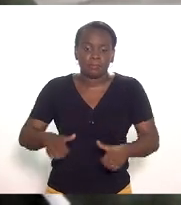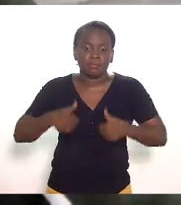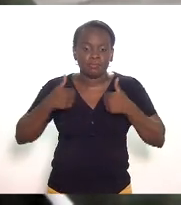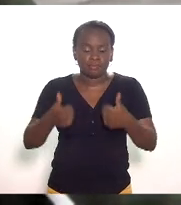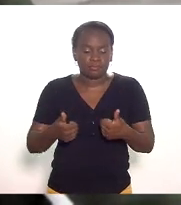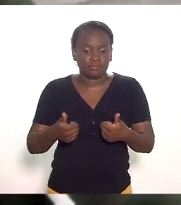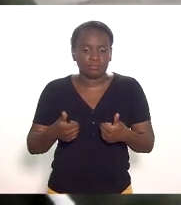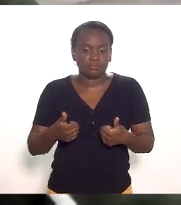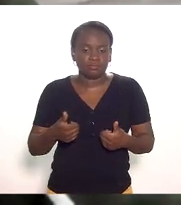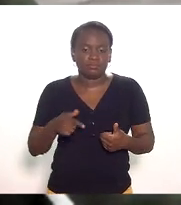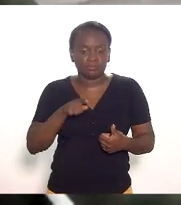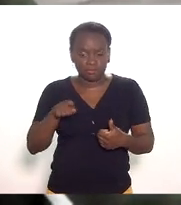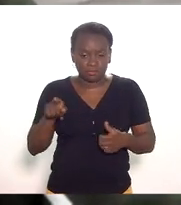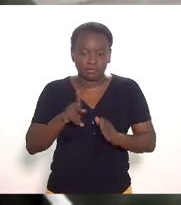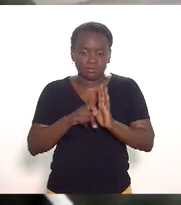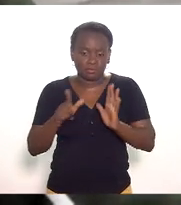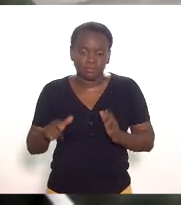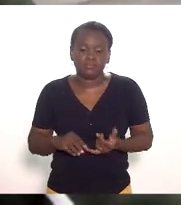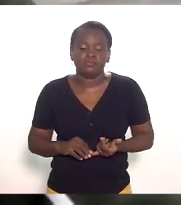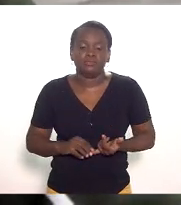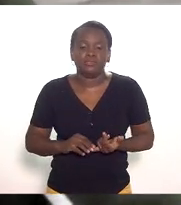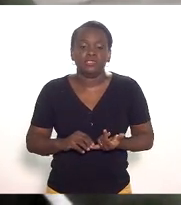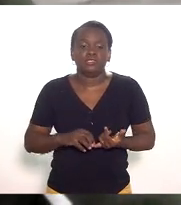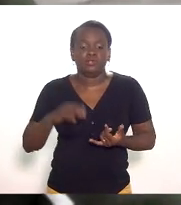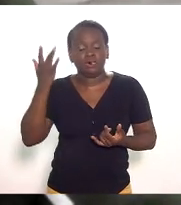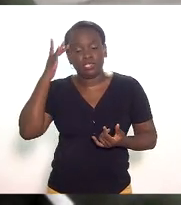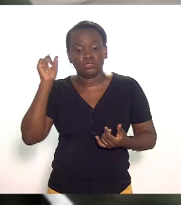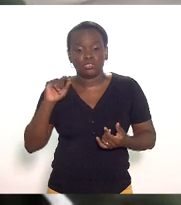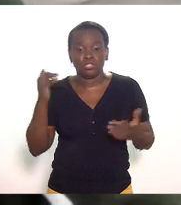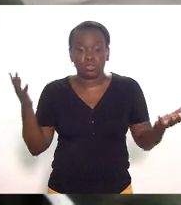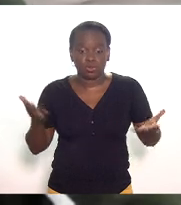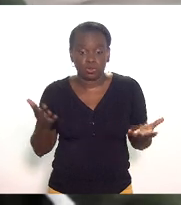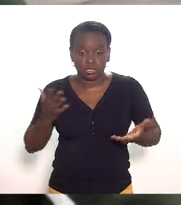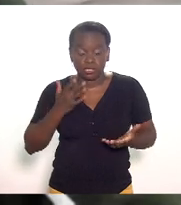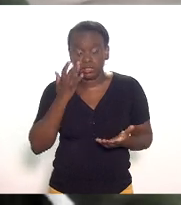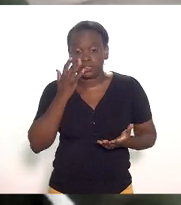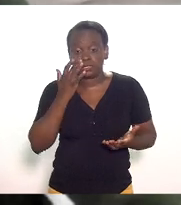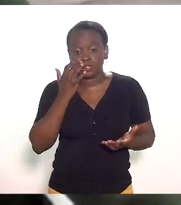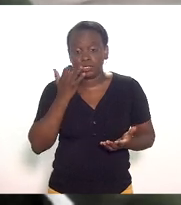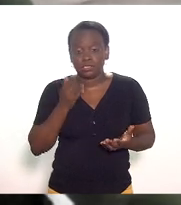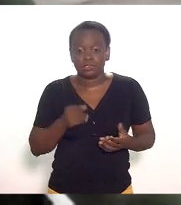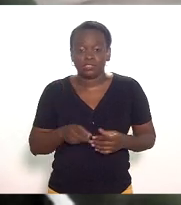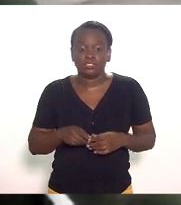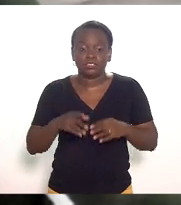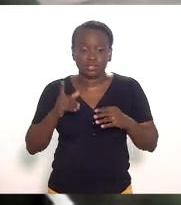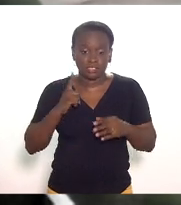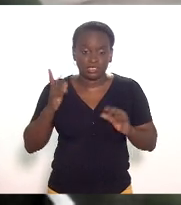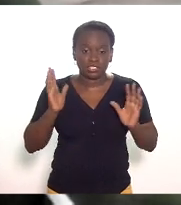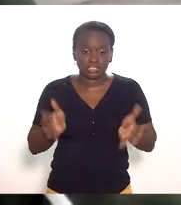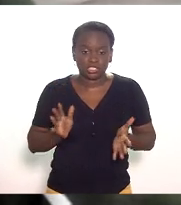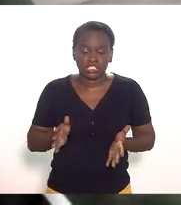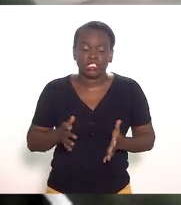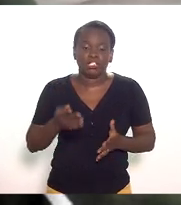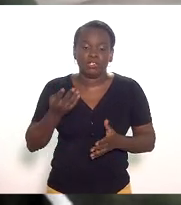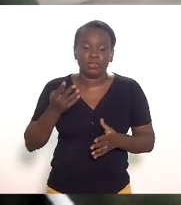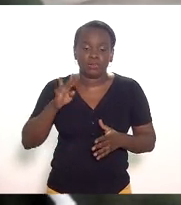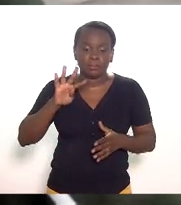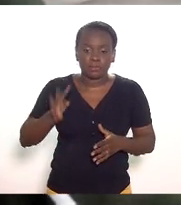aperfeiçoar esse projeto. Acho que hoje, né, quando já temos mais de 4 mil